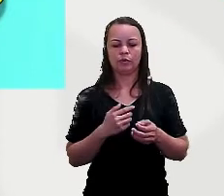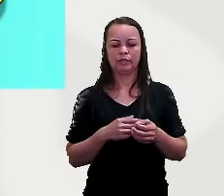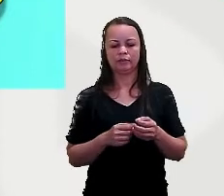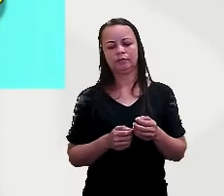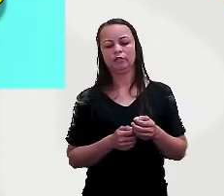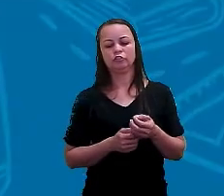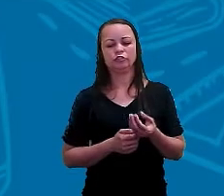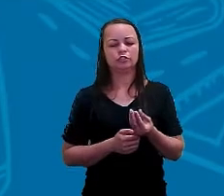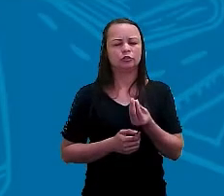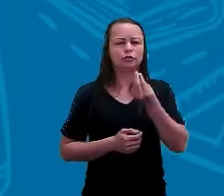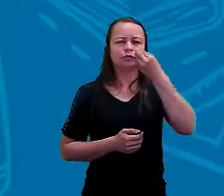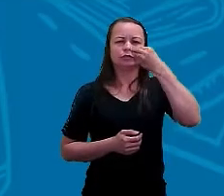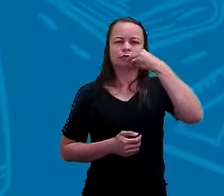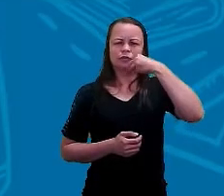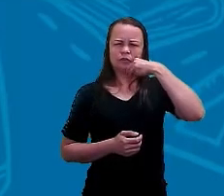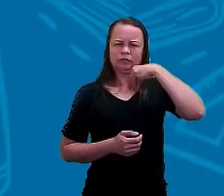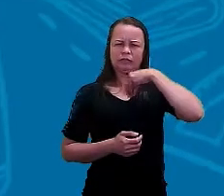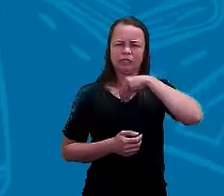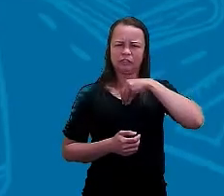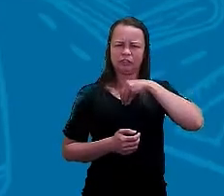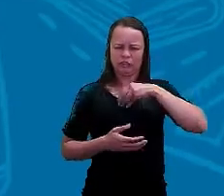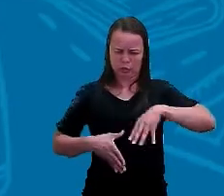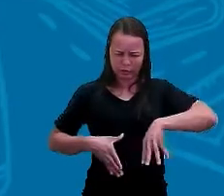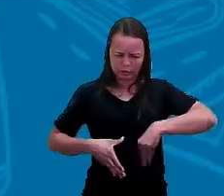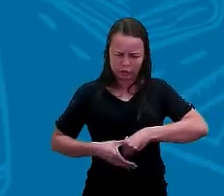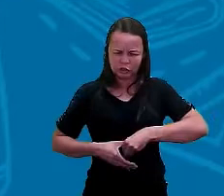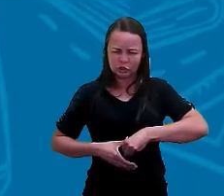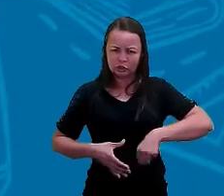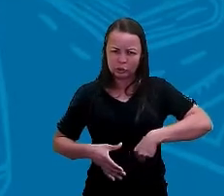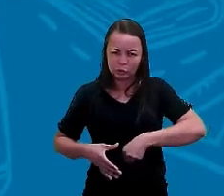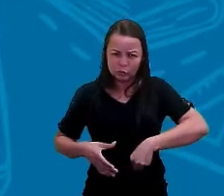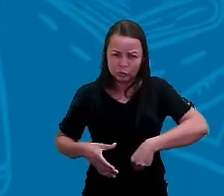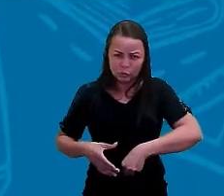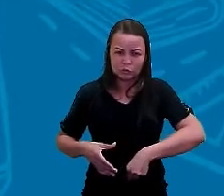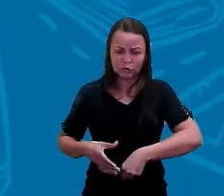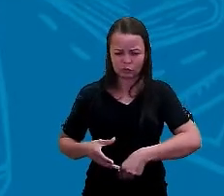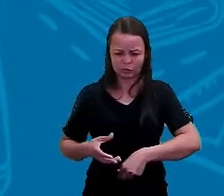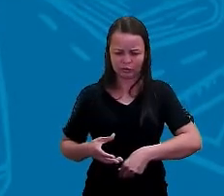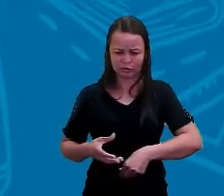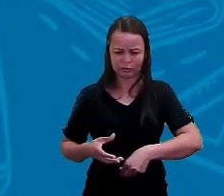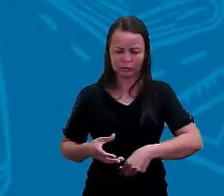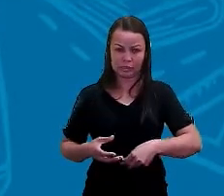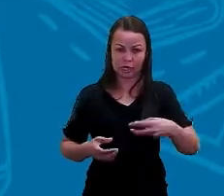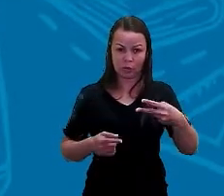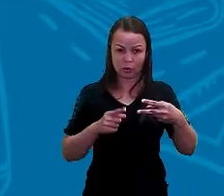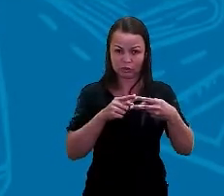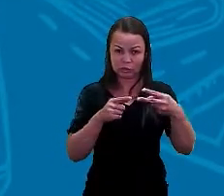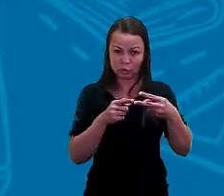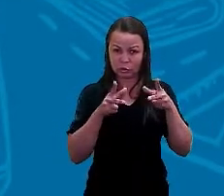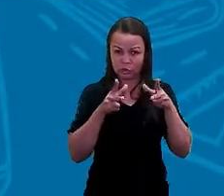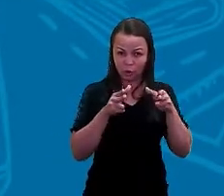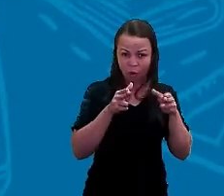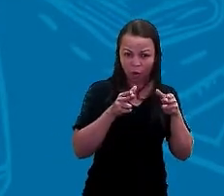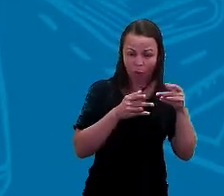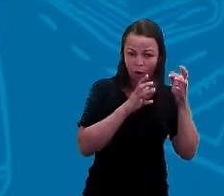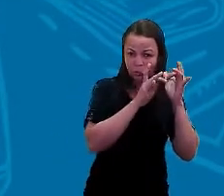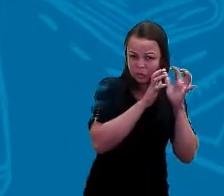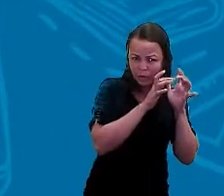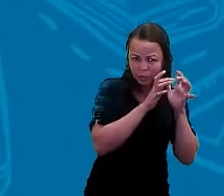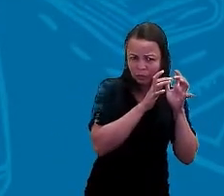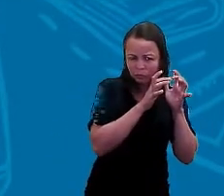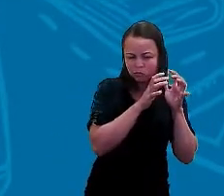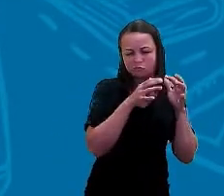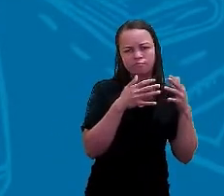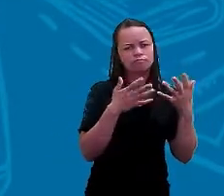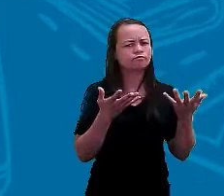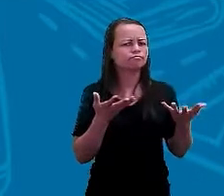cérebro. What? Peraí. O intestino é nosso segundo cérebro? Pasme, isso mesmo. Existe uma estrutura chamada de nervo vago